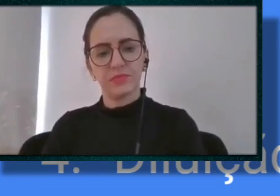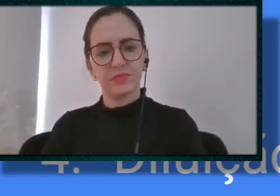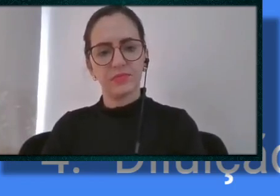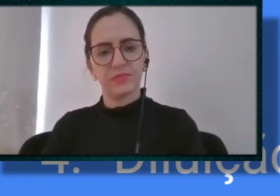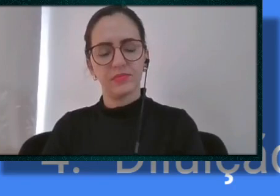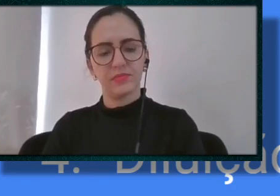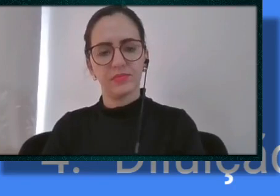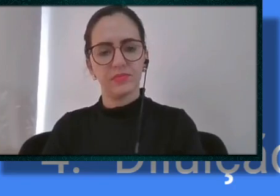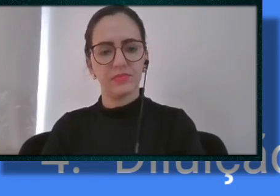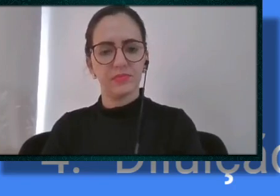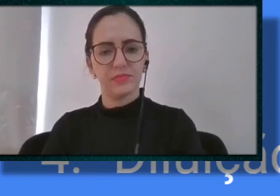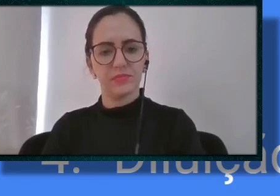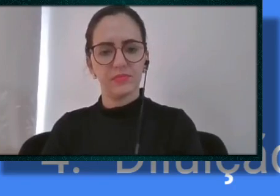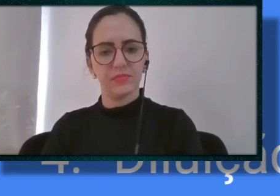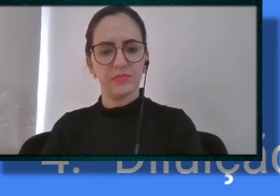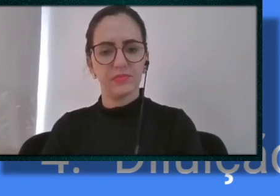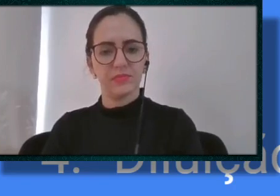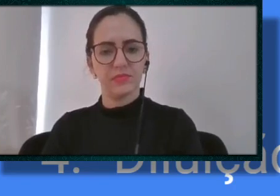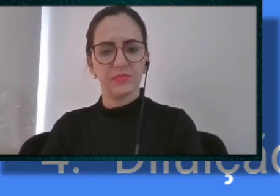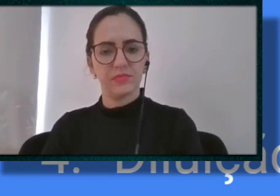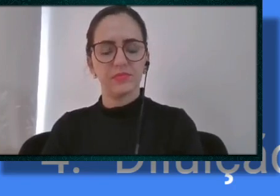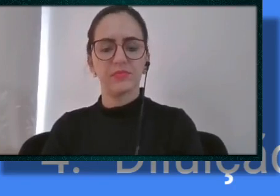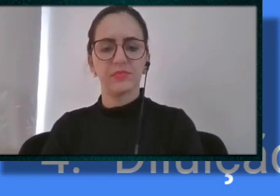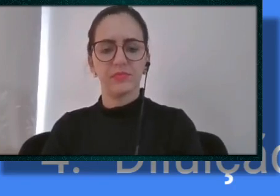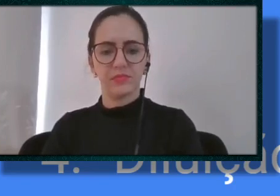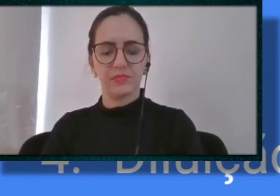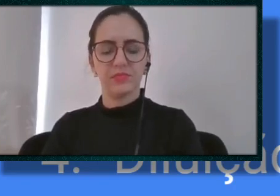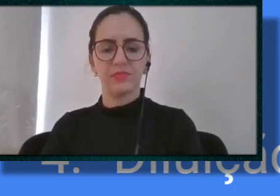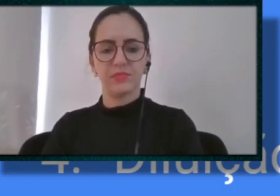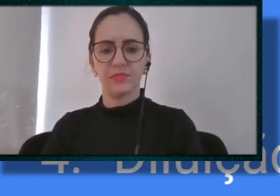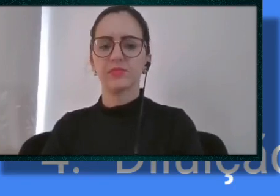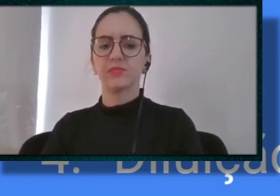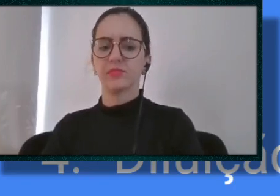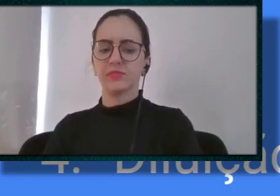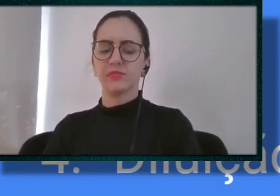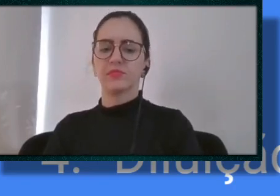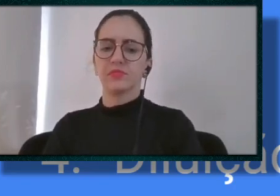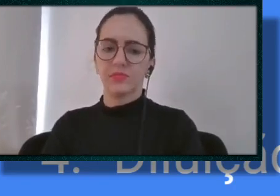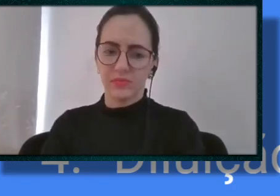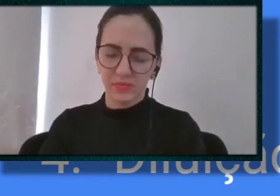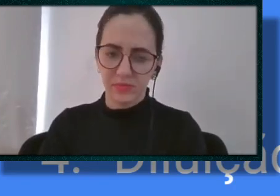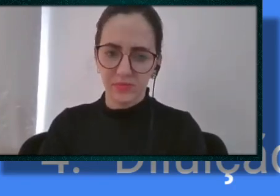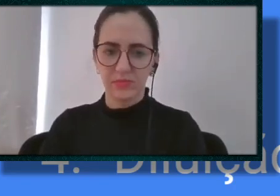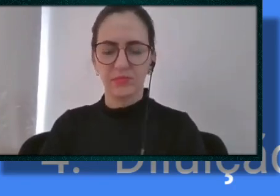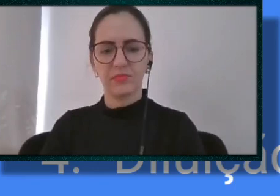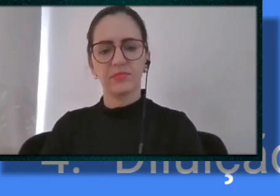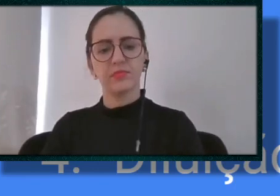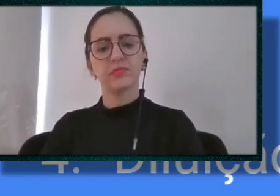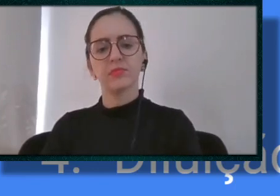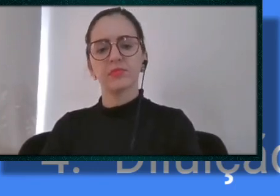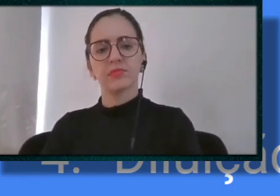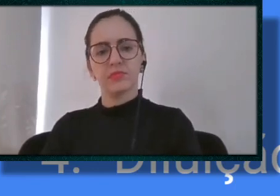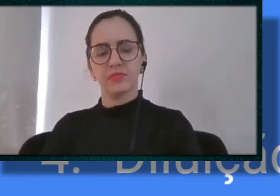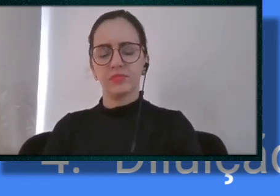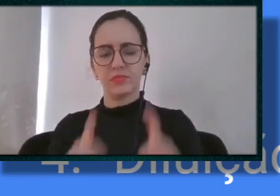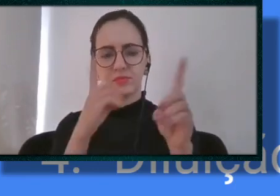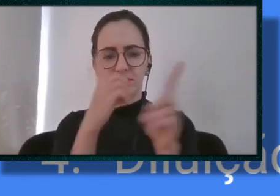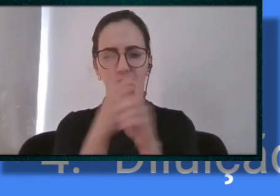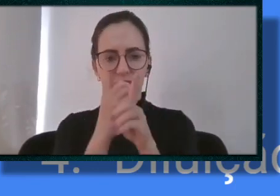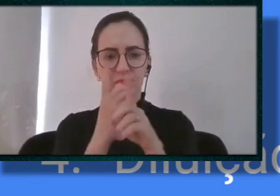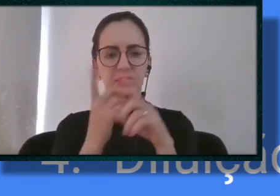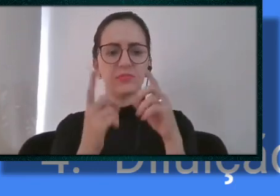formar 0,06 mol de HCl. A mesma coisa com a água. Se 1 mol de HCl formar 1 mol de água,